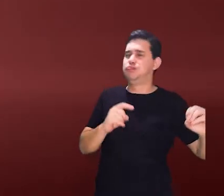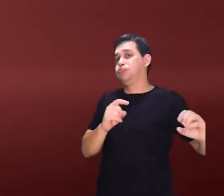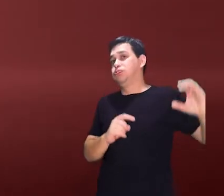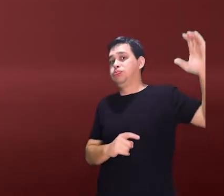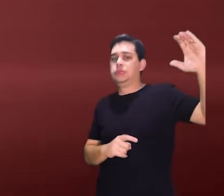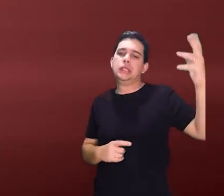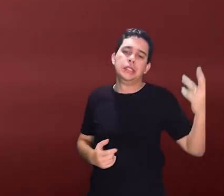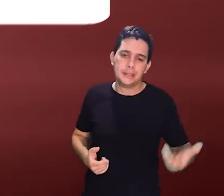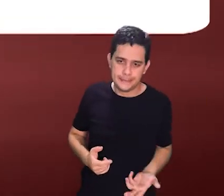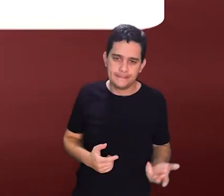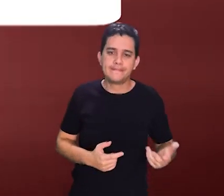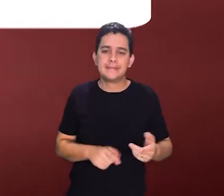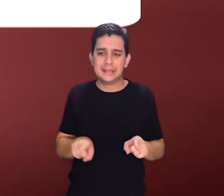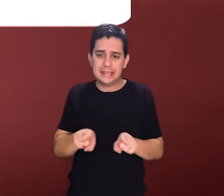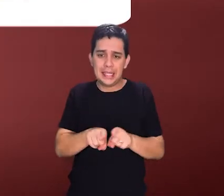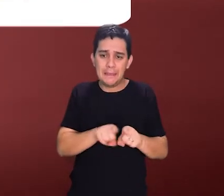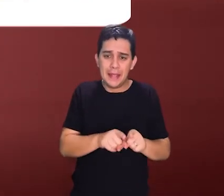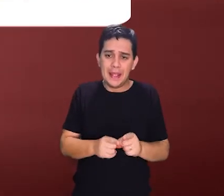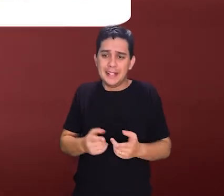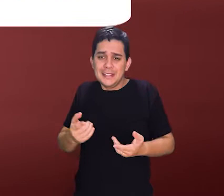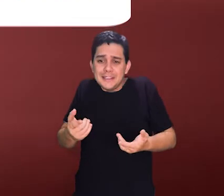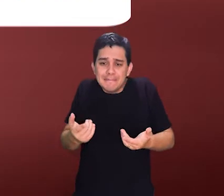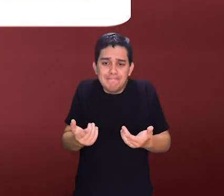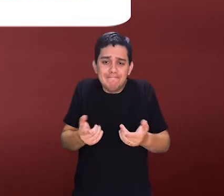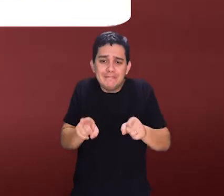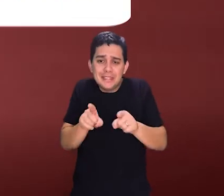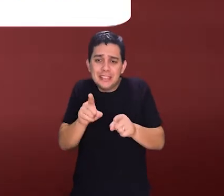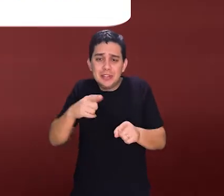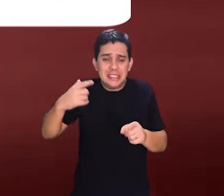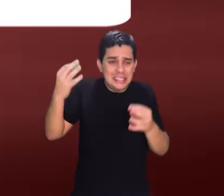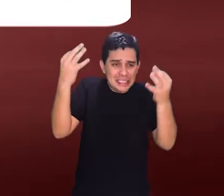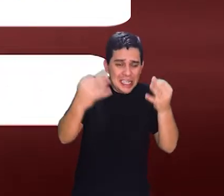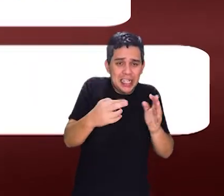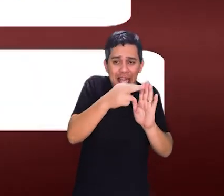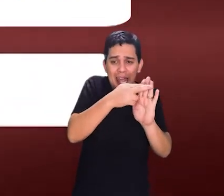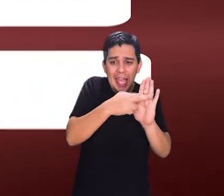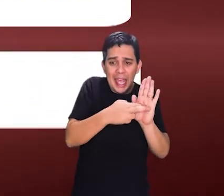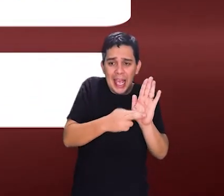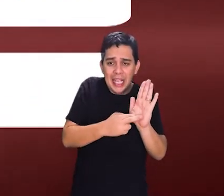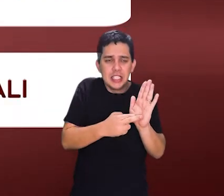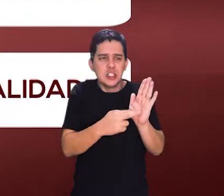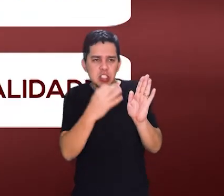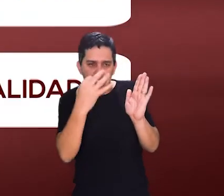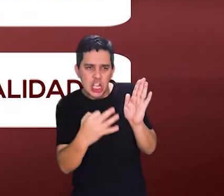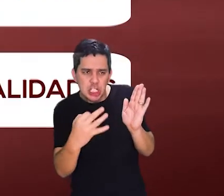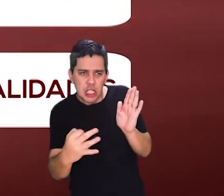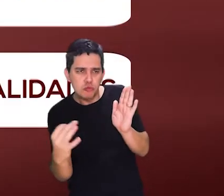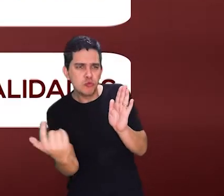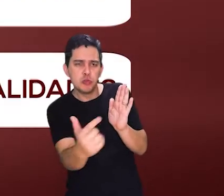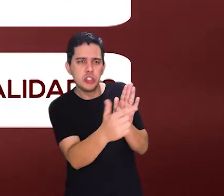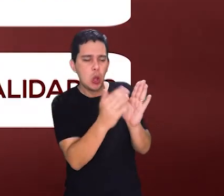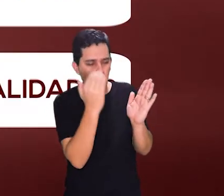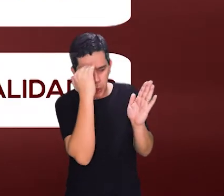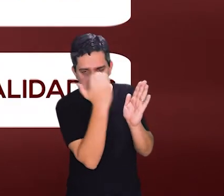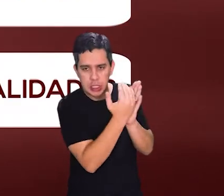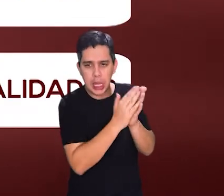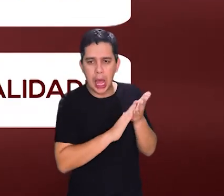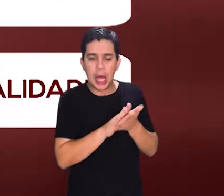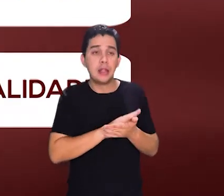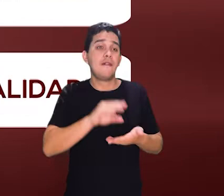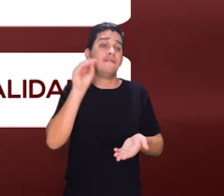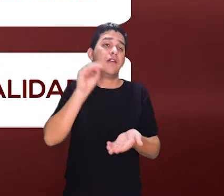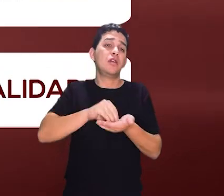2. Além disso, questões assistenciais, como ausência de médicos de determinadas especialidades, todas essas